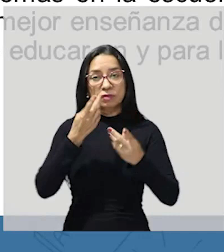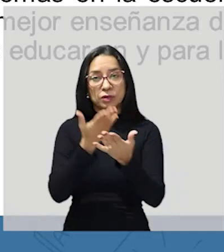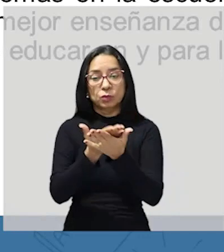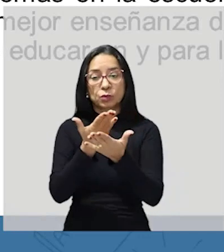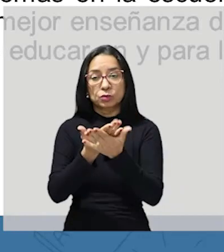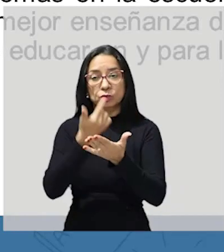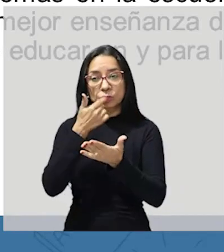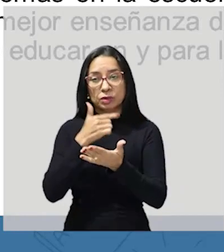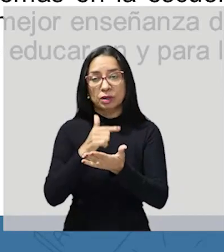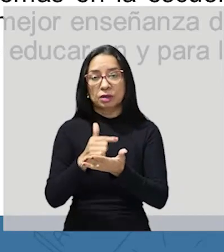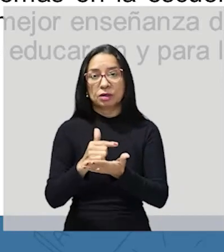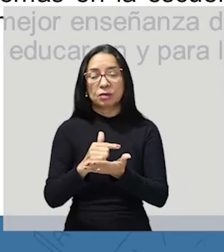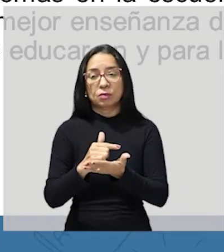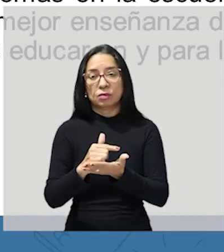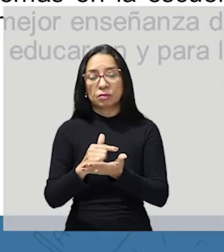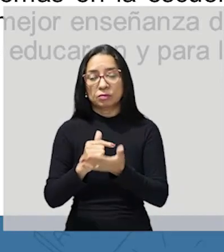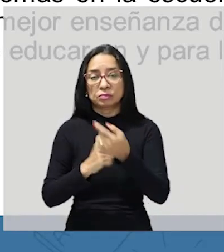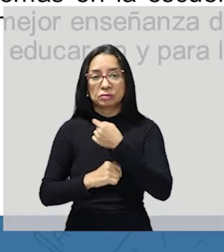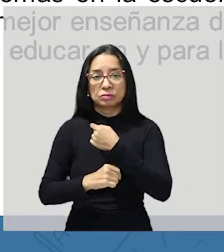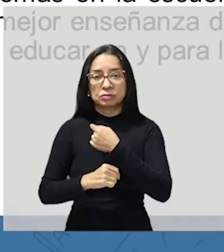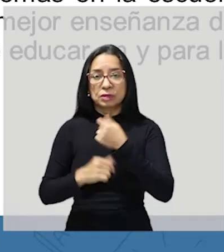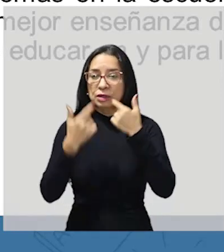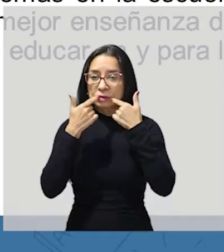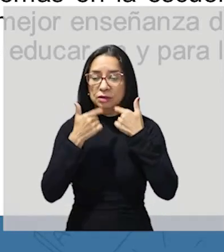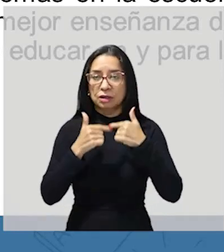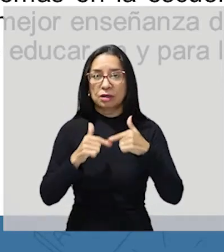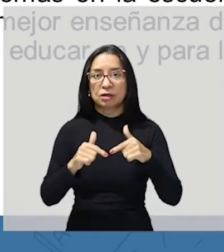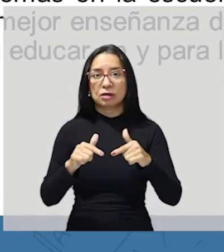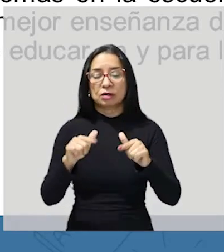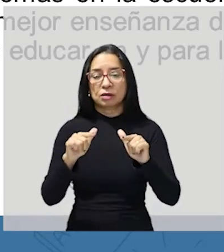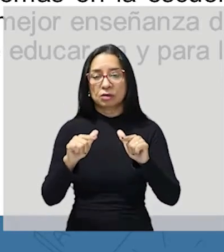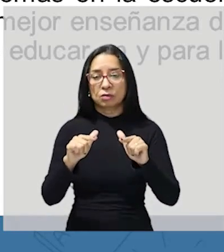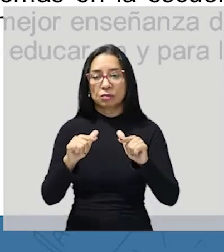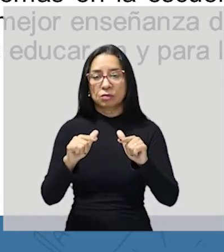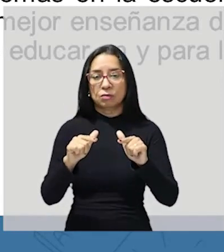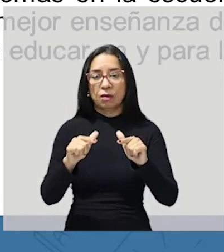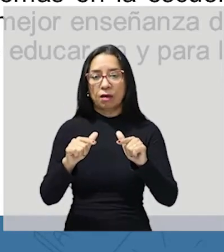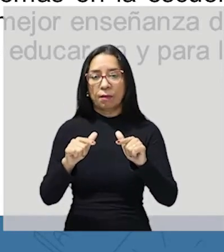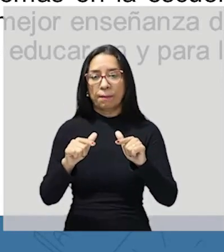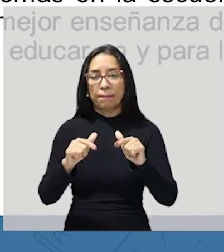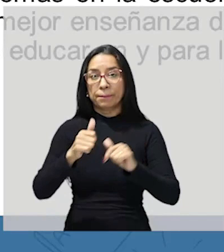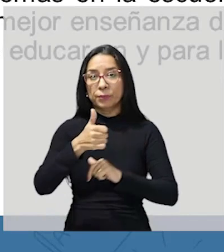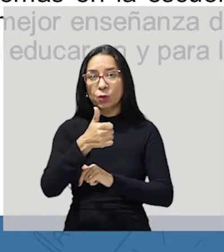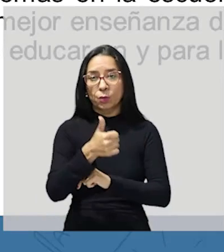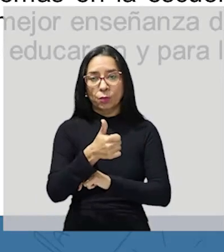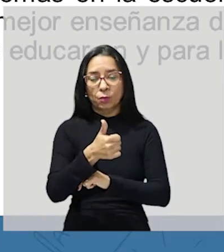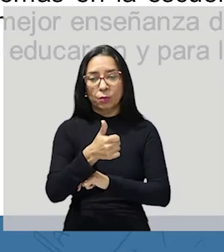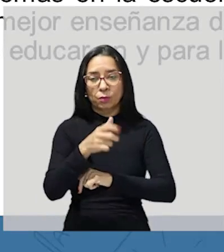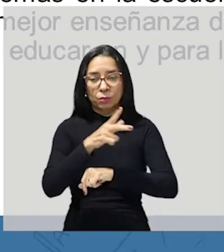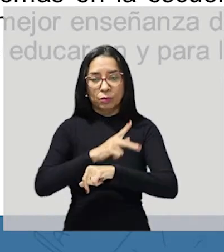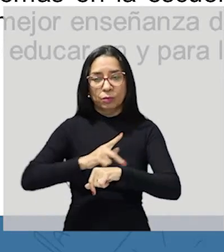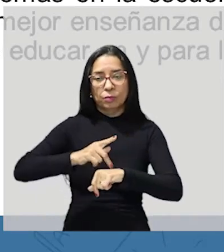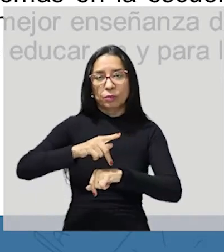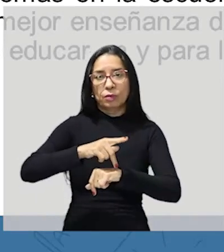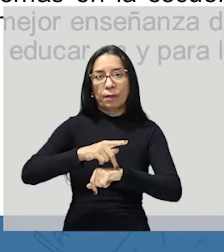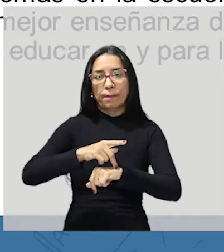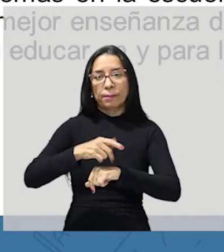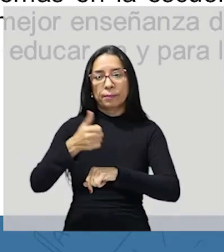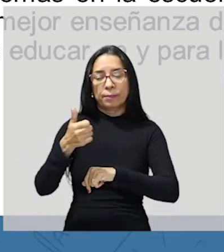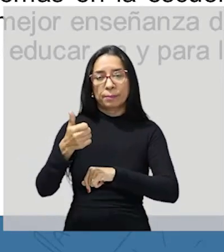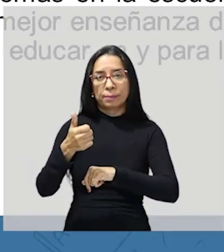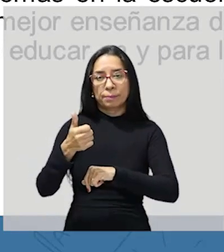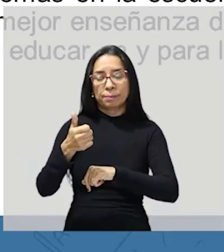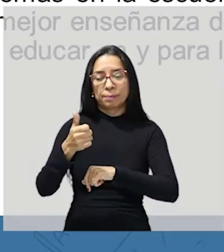da língua, né, e das línguas mãe desse país que está se referindo aqui ao texto,